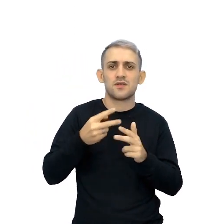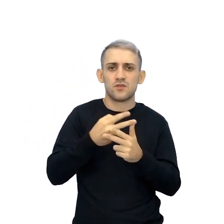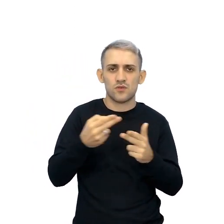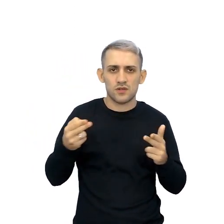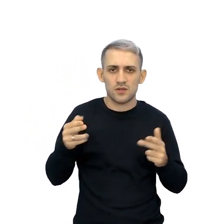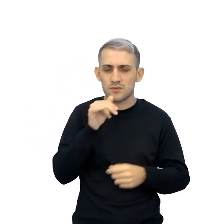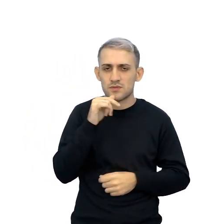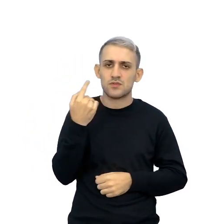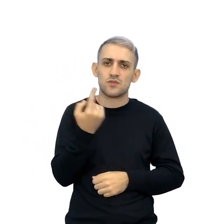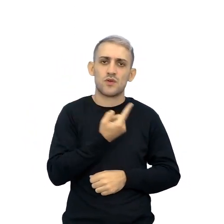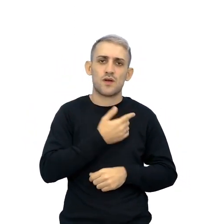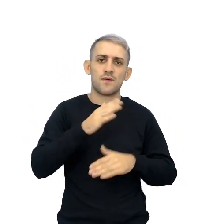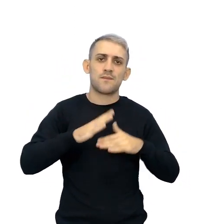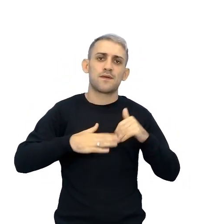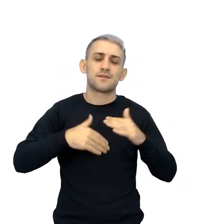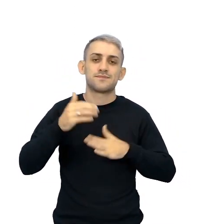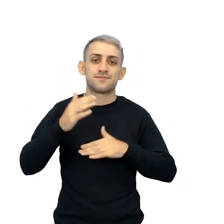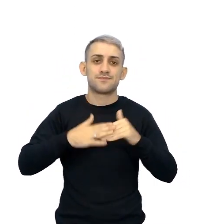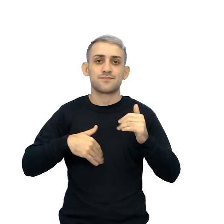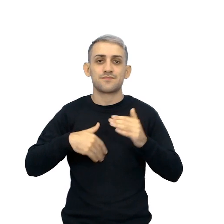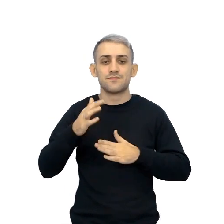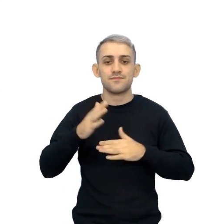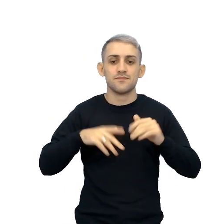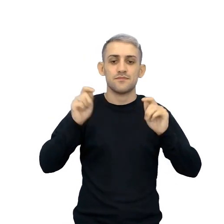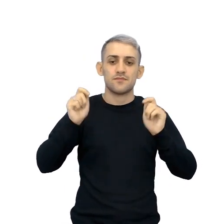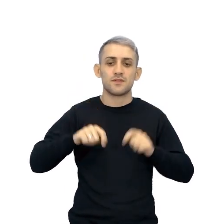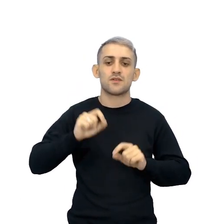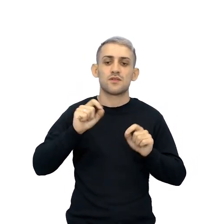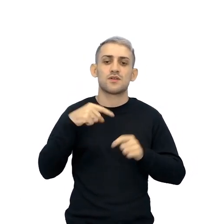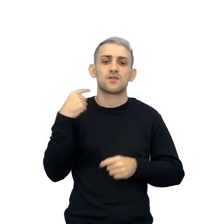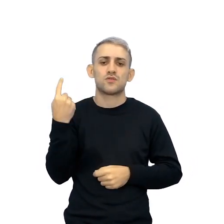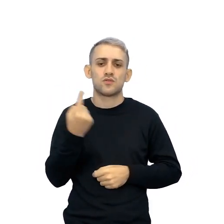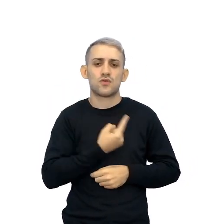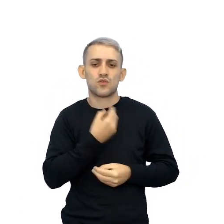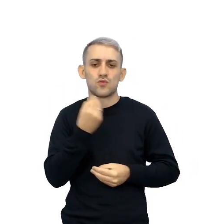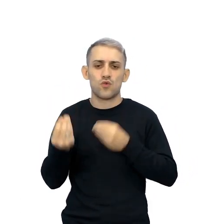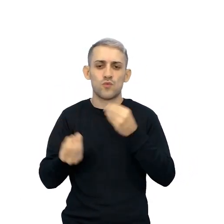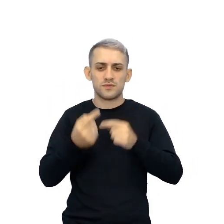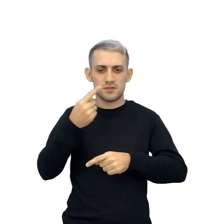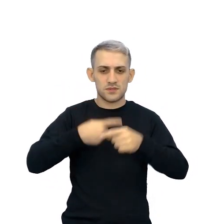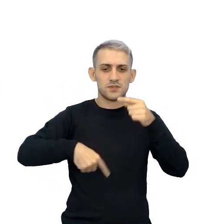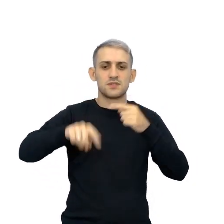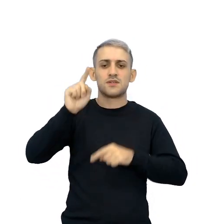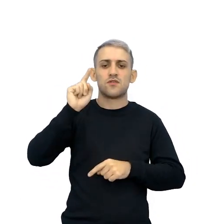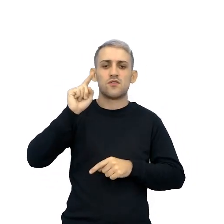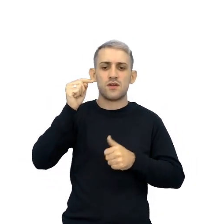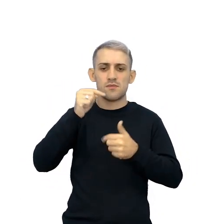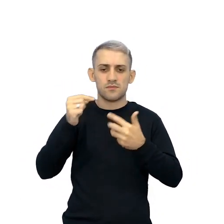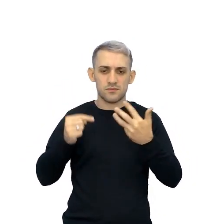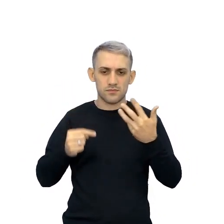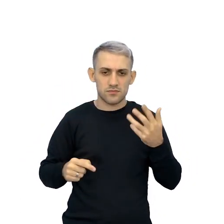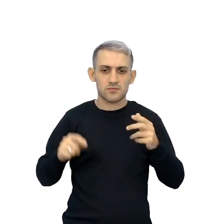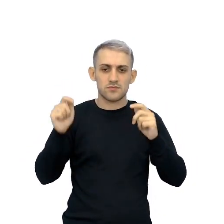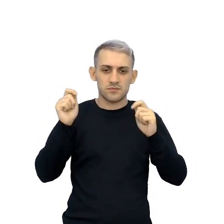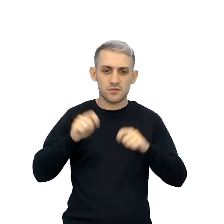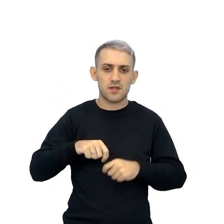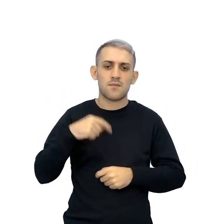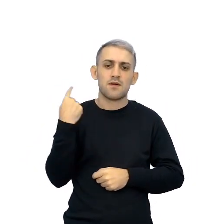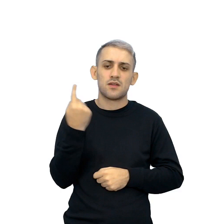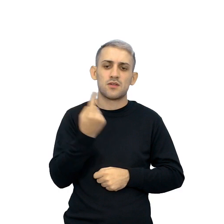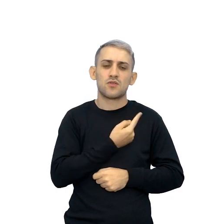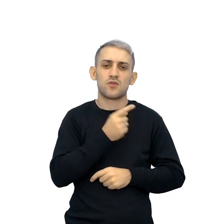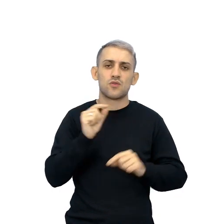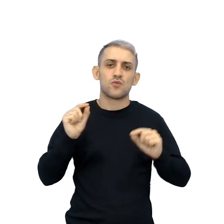com a prática, né, nós vamos desenvolvendo situações para que a gente